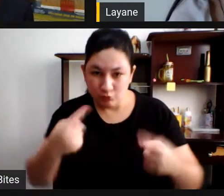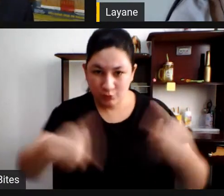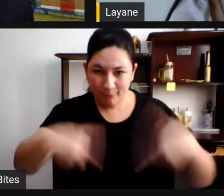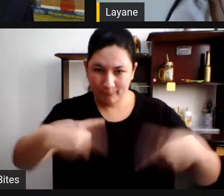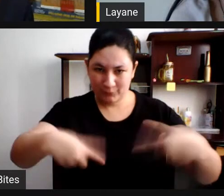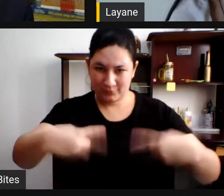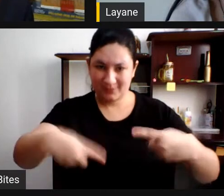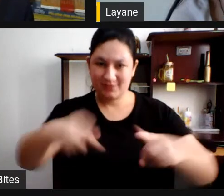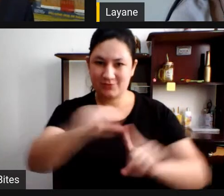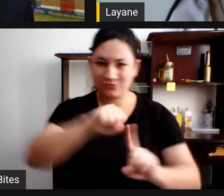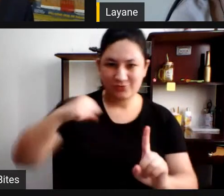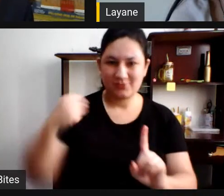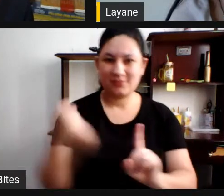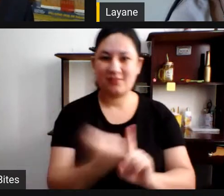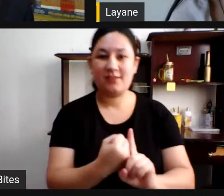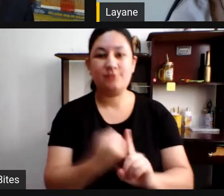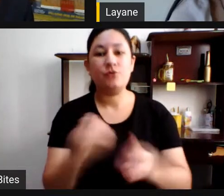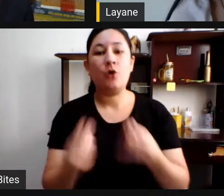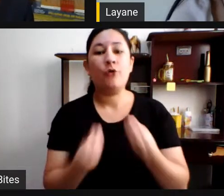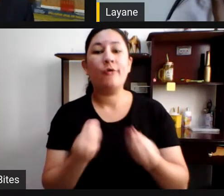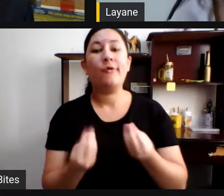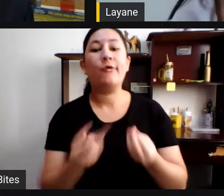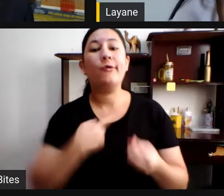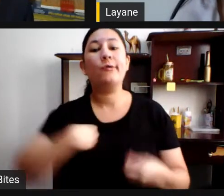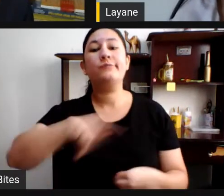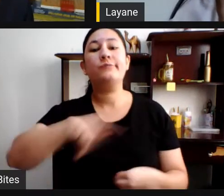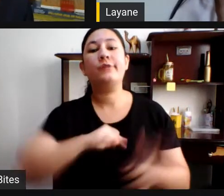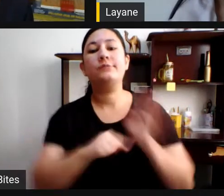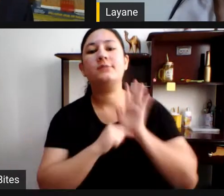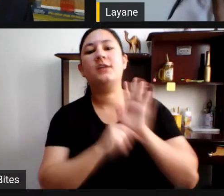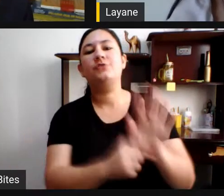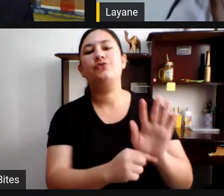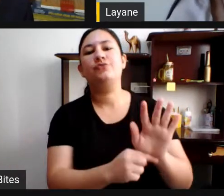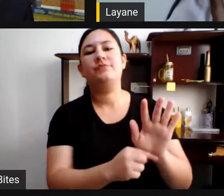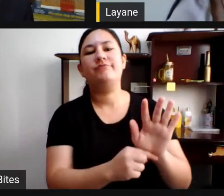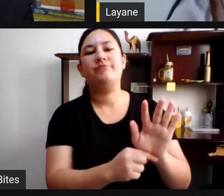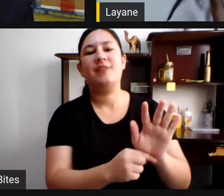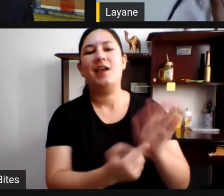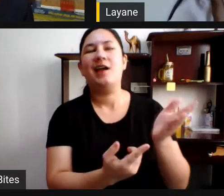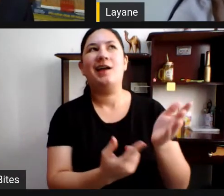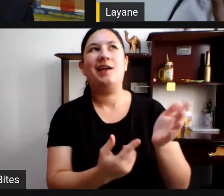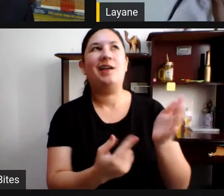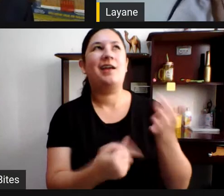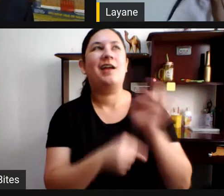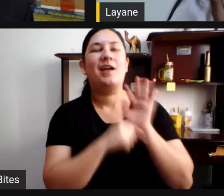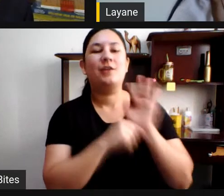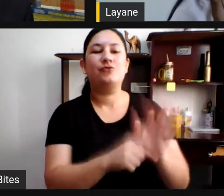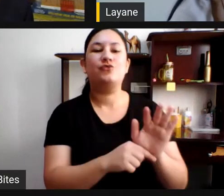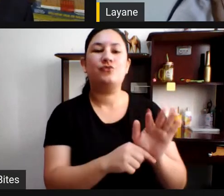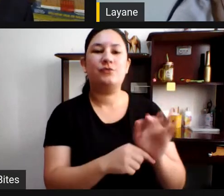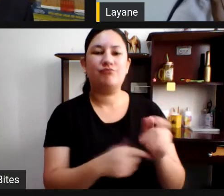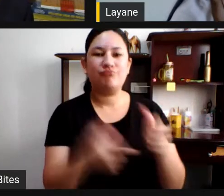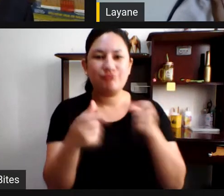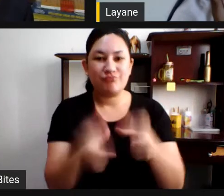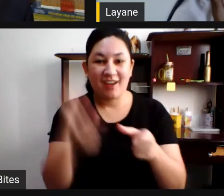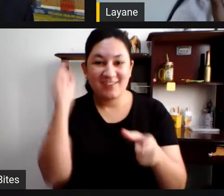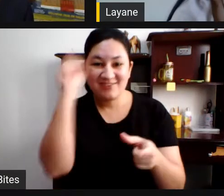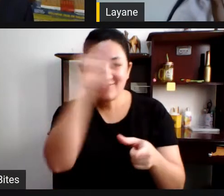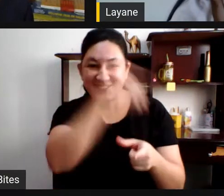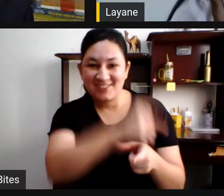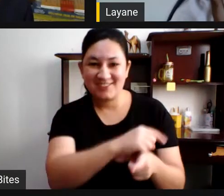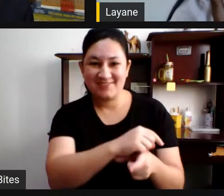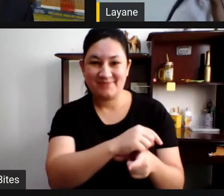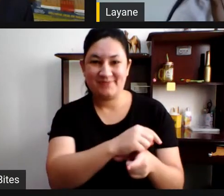podemos ajudar a sair desse desse lugar tão difícil que nós nos encontramos